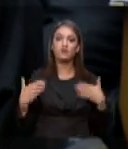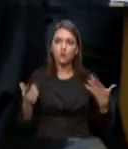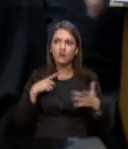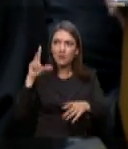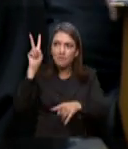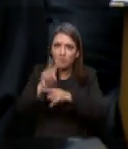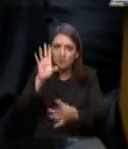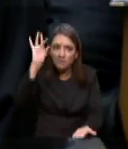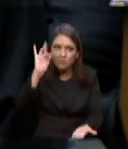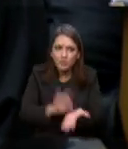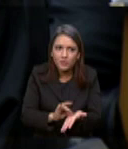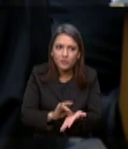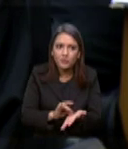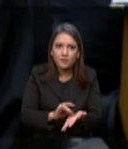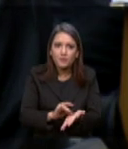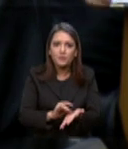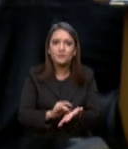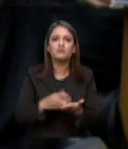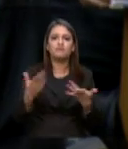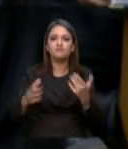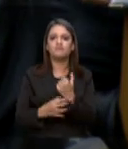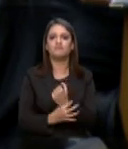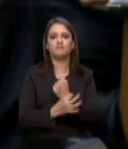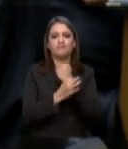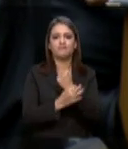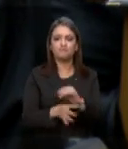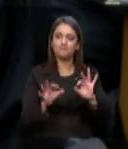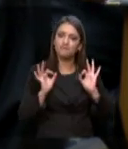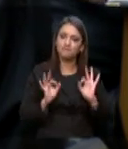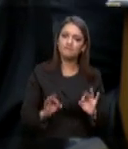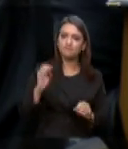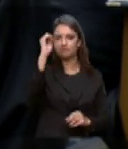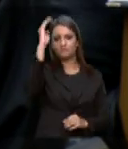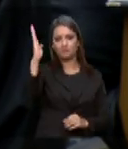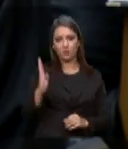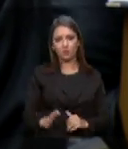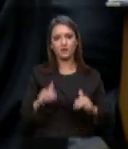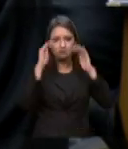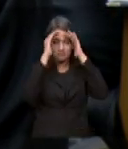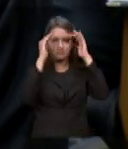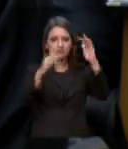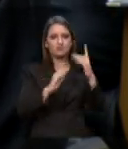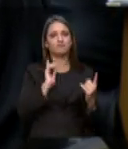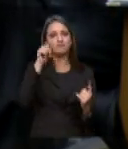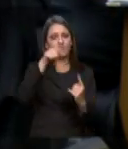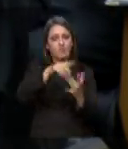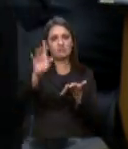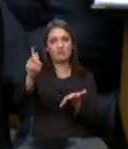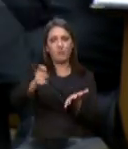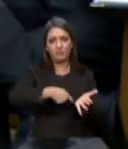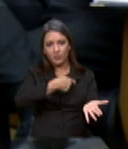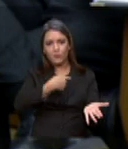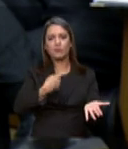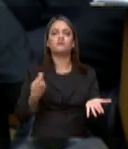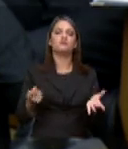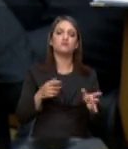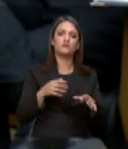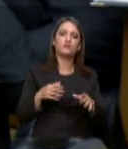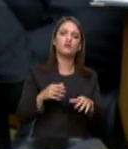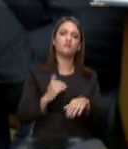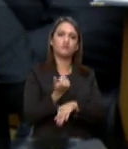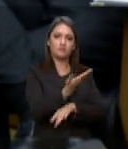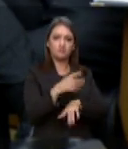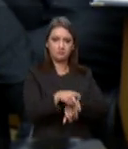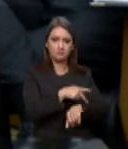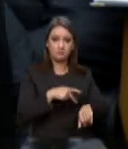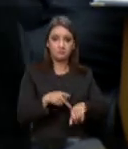efetivamente protegidas, garantem de forma significativa que o Brasil cumpra com as metas assumidas diante da comunidade